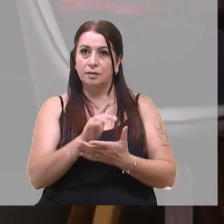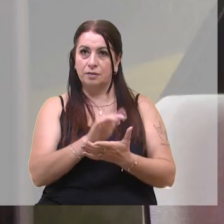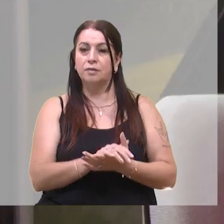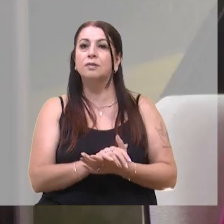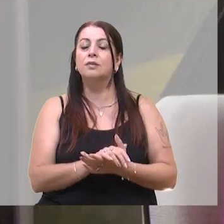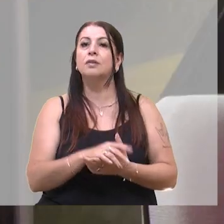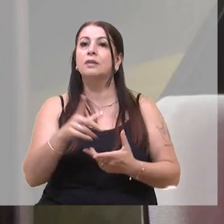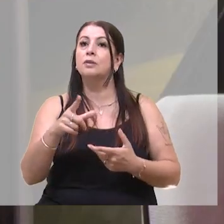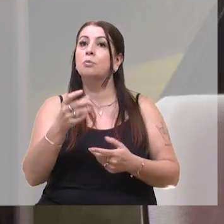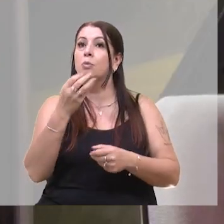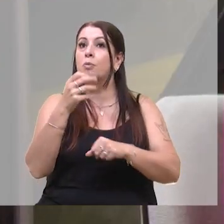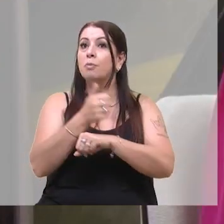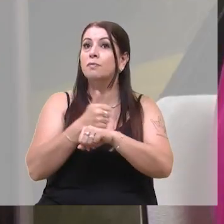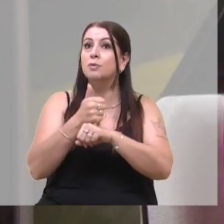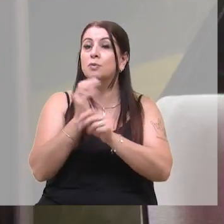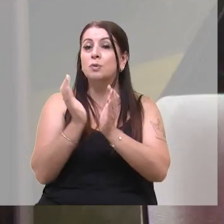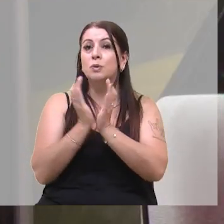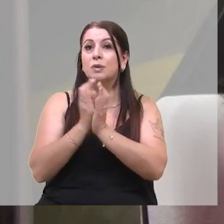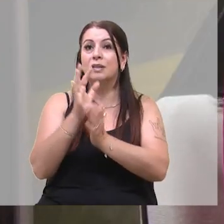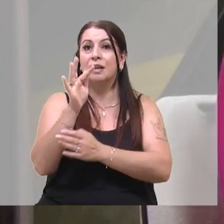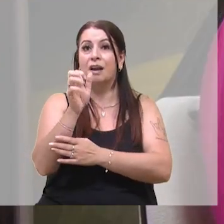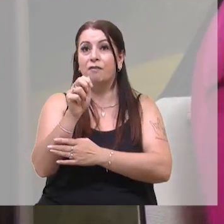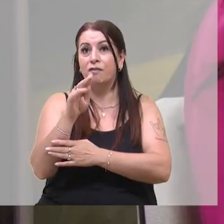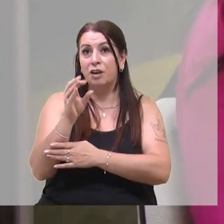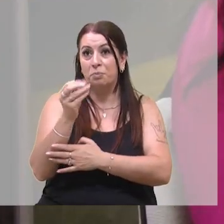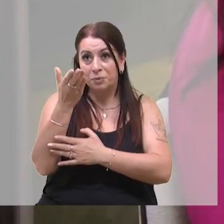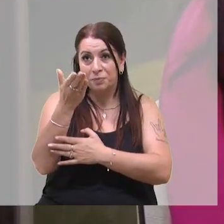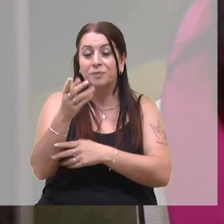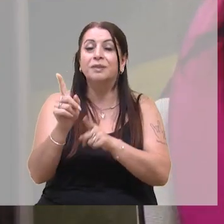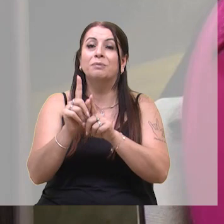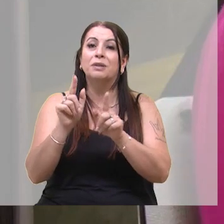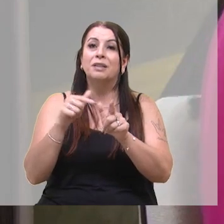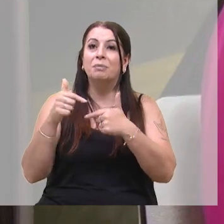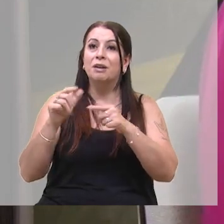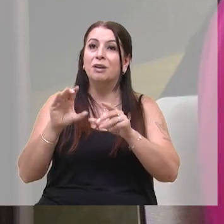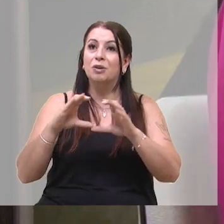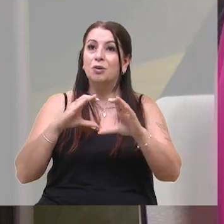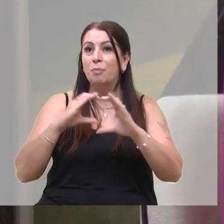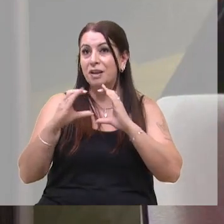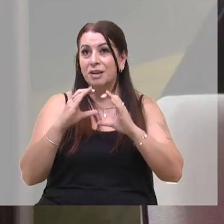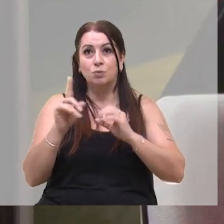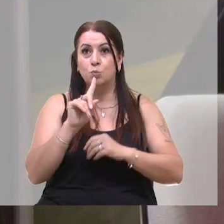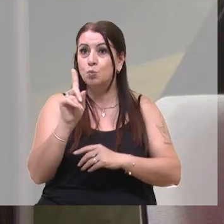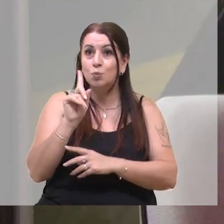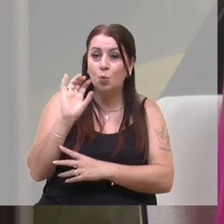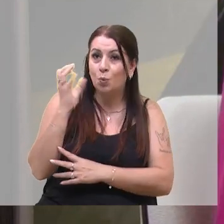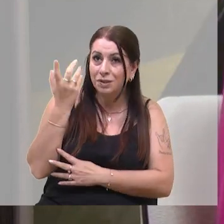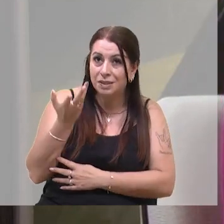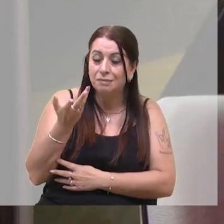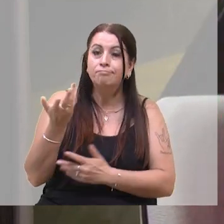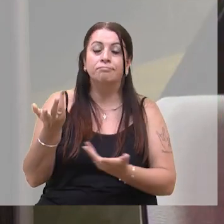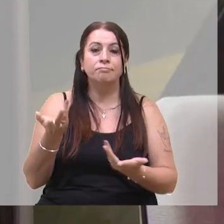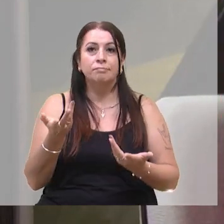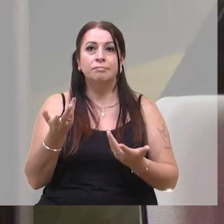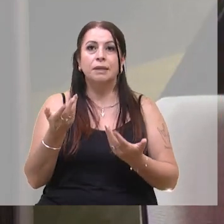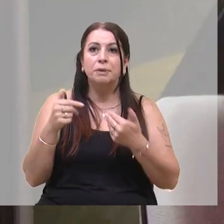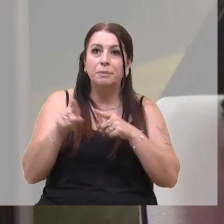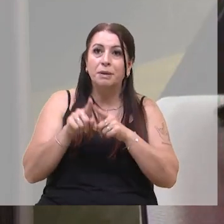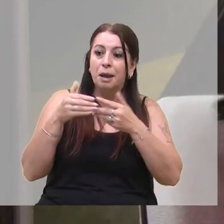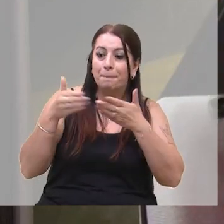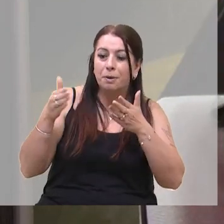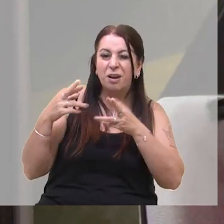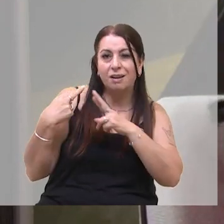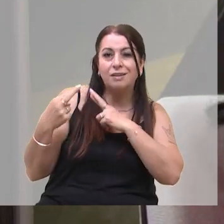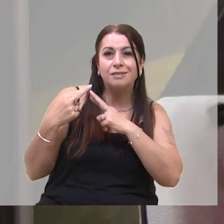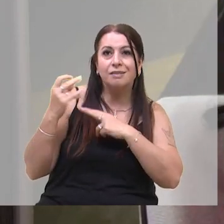talvez como uma profissional, colega do Fábio aqui, para trabalhar na comunicação da casa, o que não aconteceu, mas a gente abriu